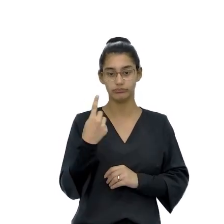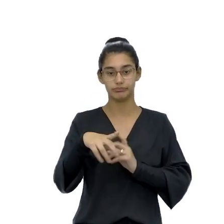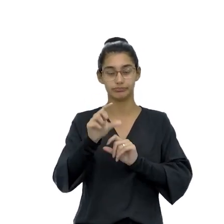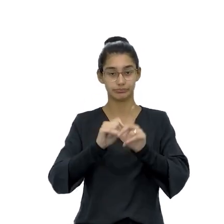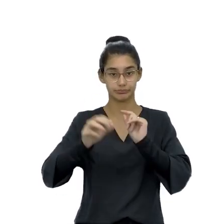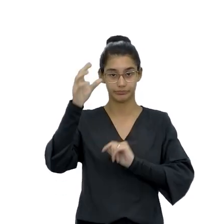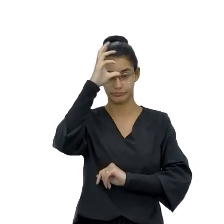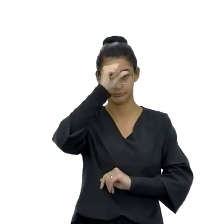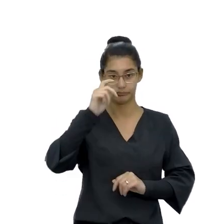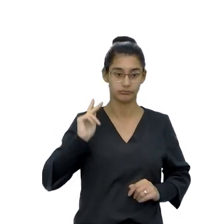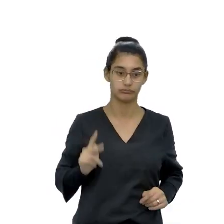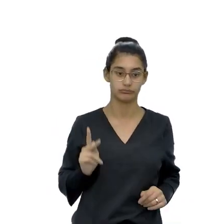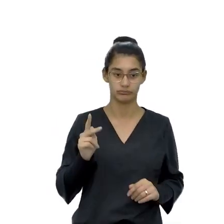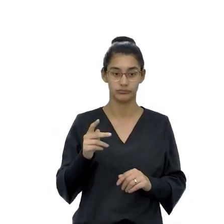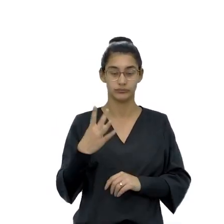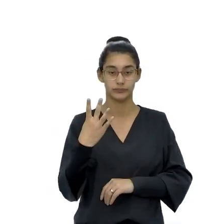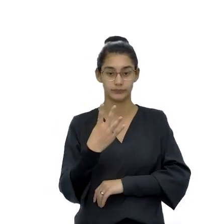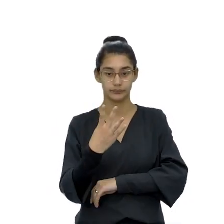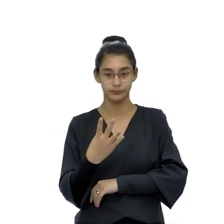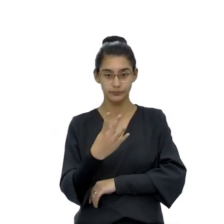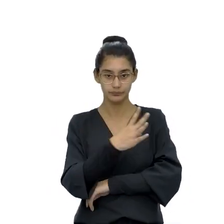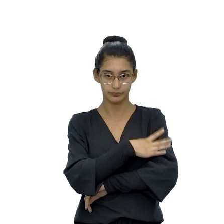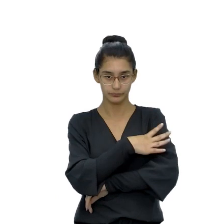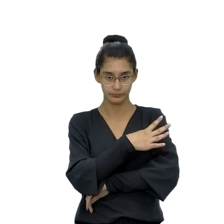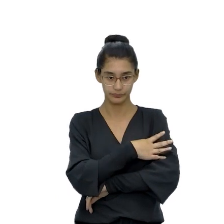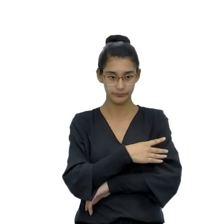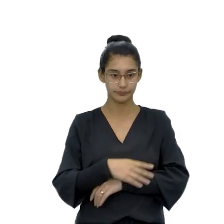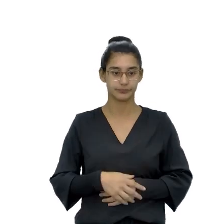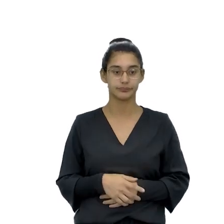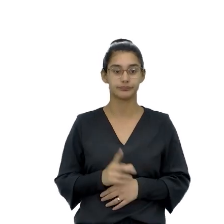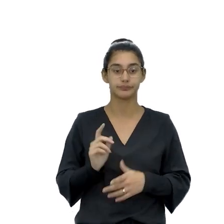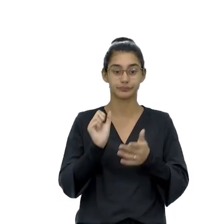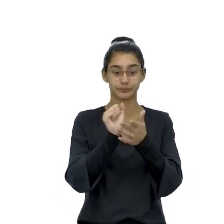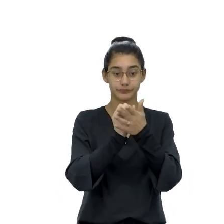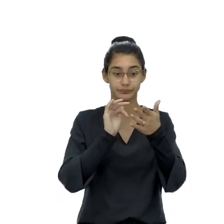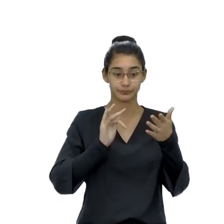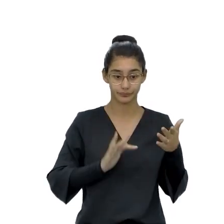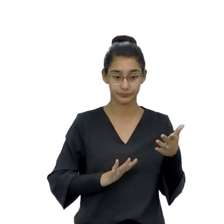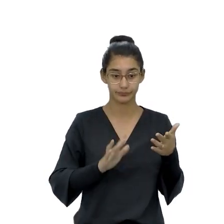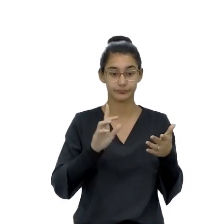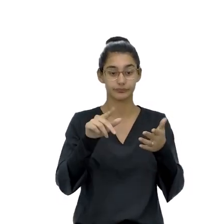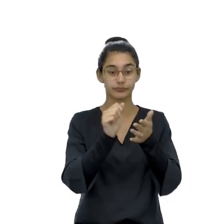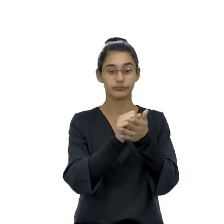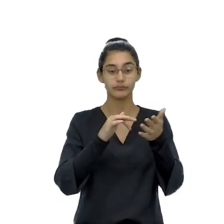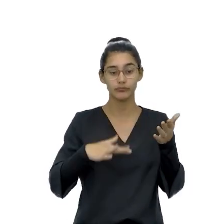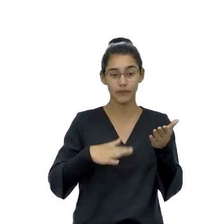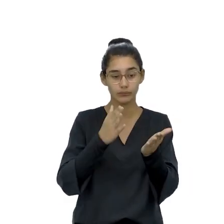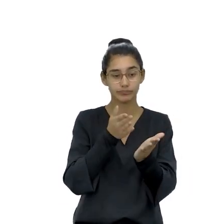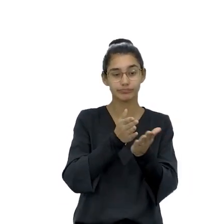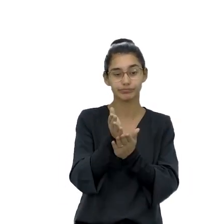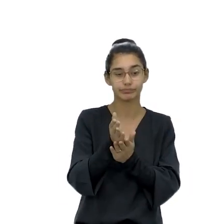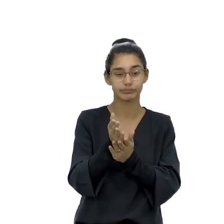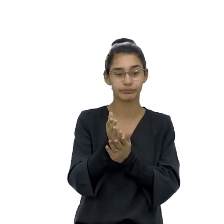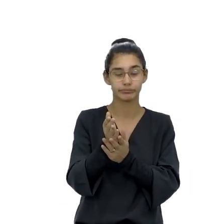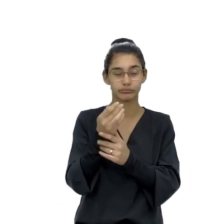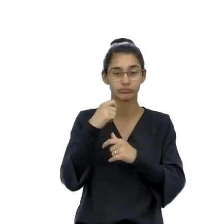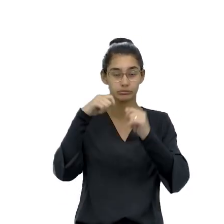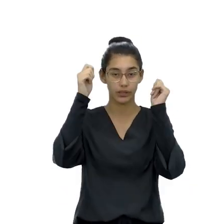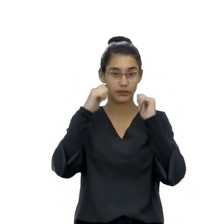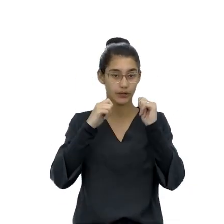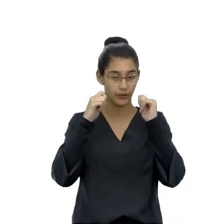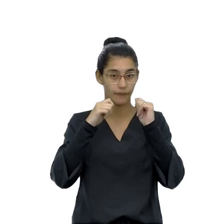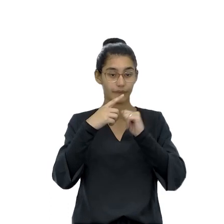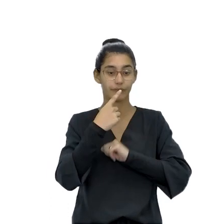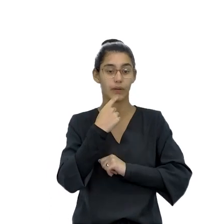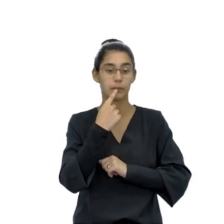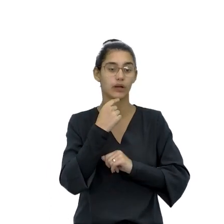do Aprender Sempre, do quarto ano. Essa atividade, ela é a atividade O Caminho da Chapeuzinho Vermelho, e